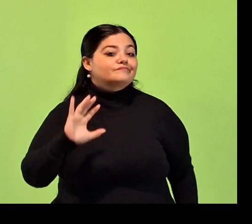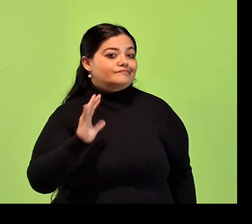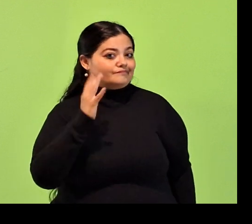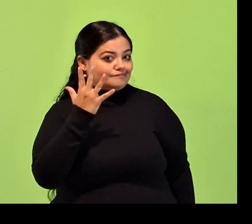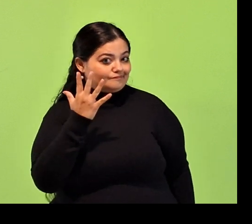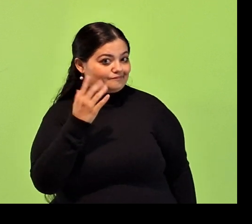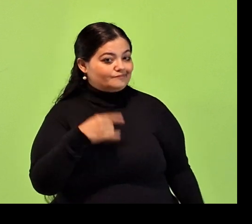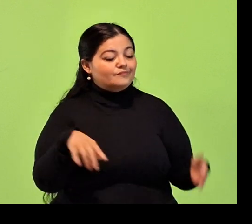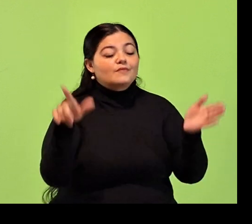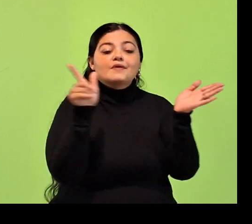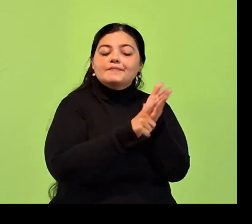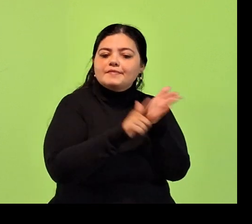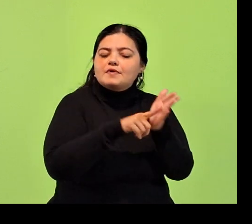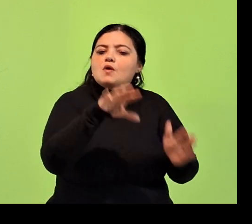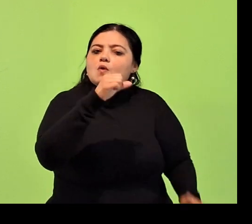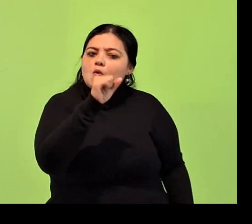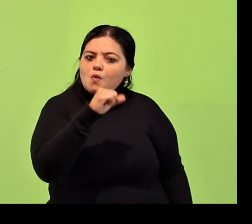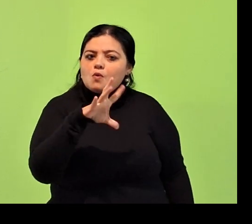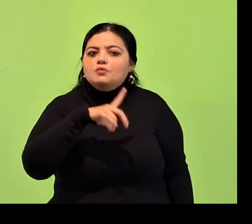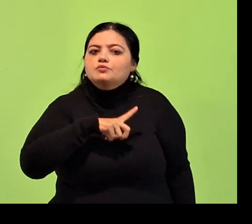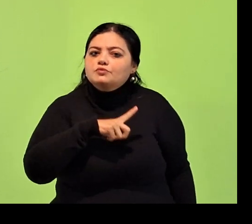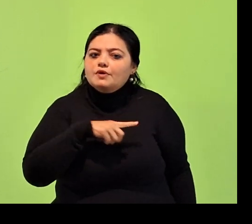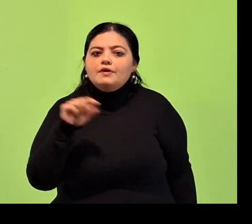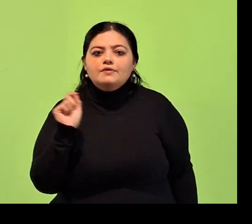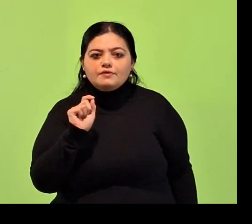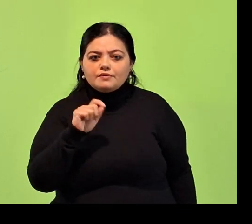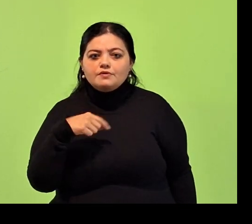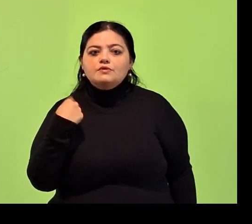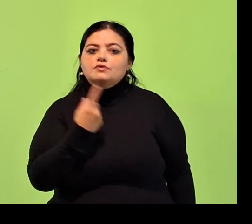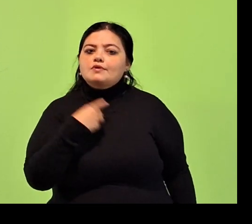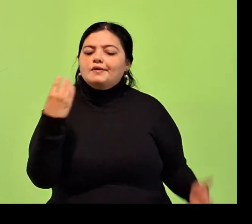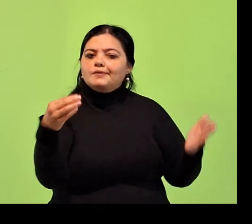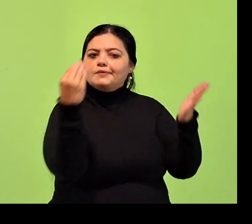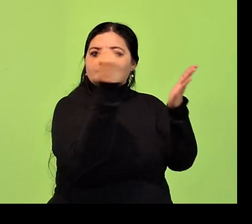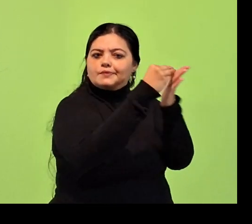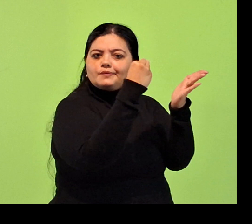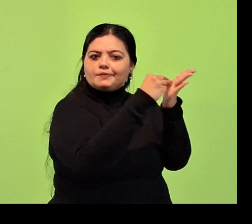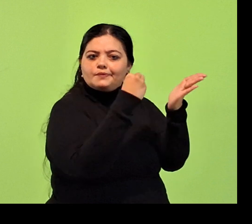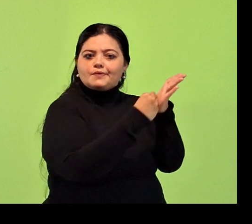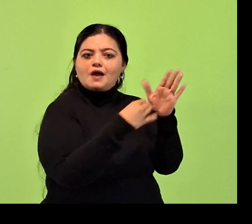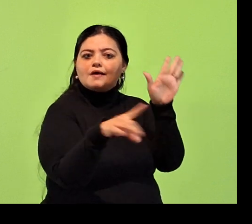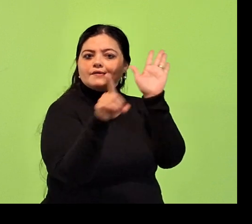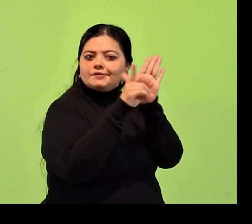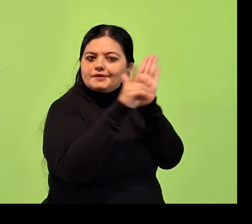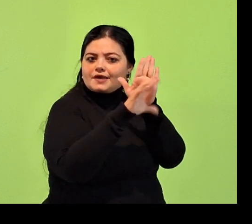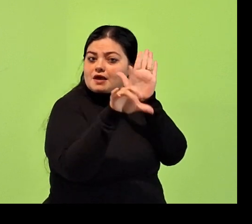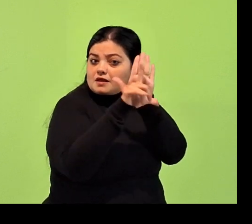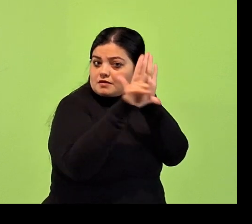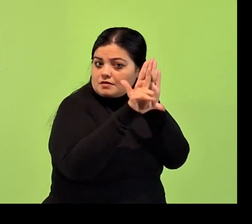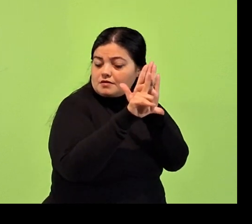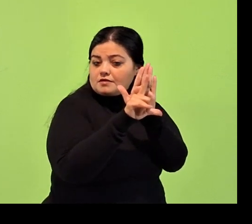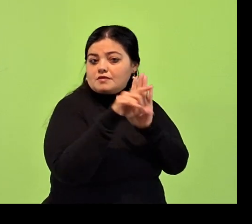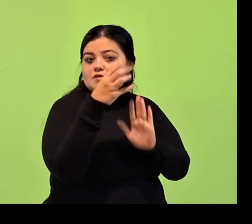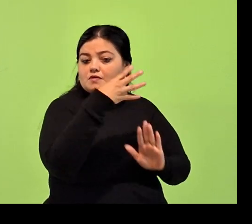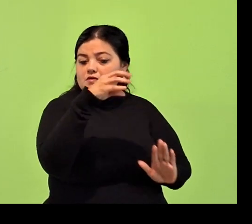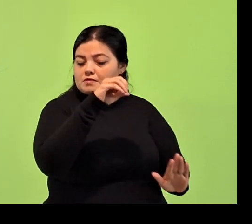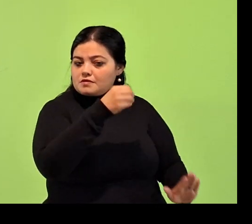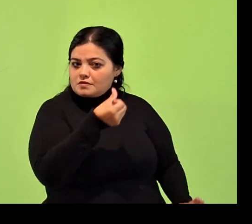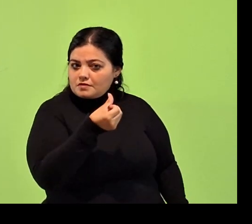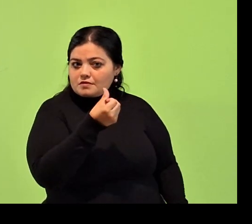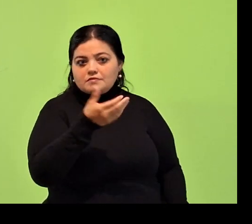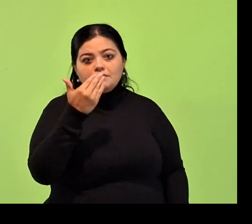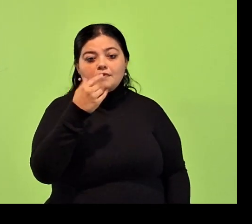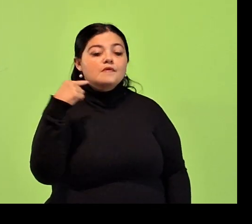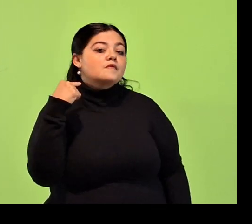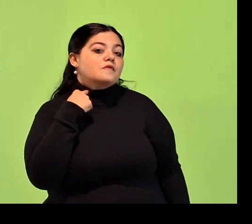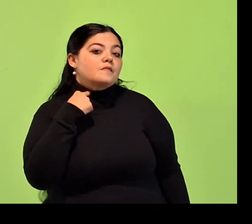na página 8 desse material, nós colocamos a cópia de um decreto de lei. É o decreto de lei número 406, de 4